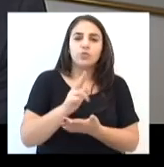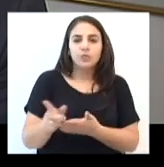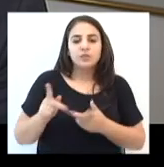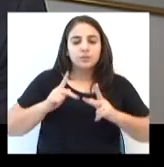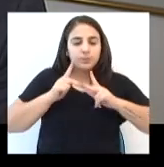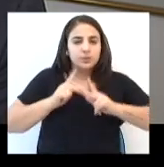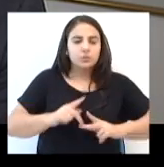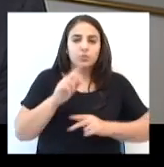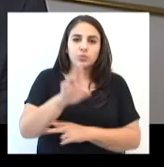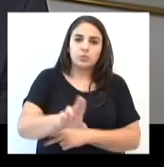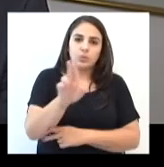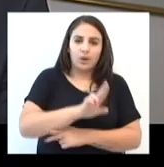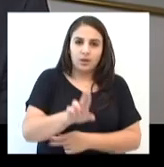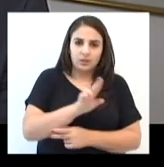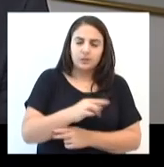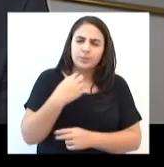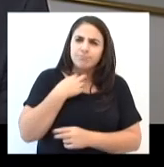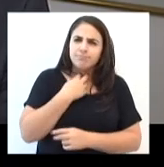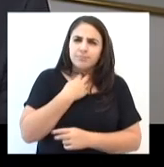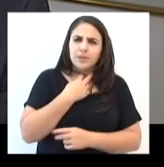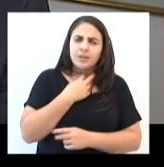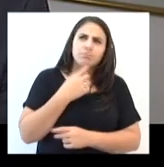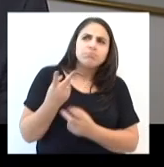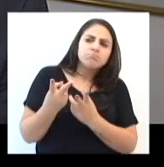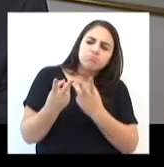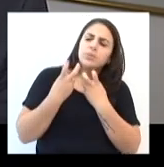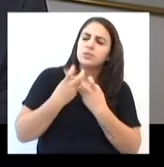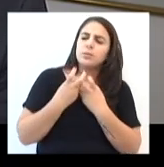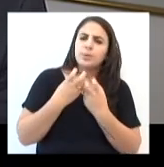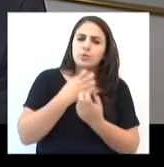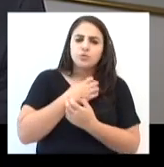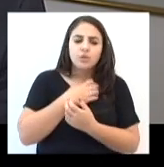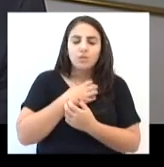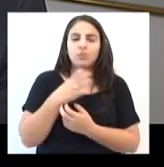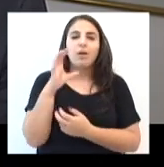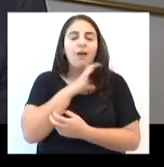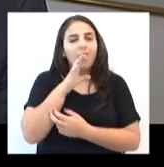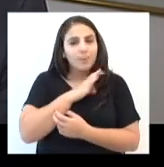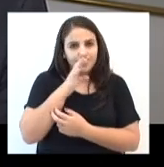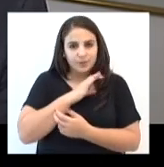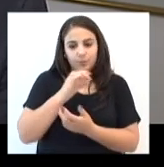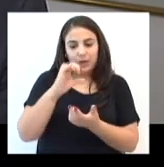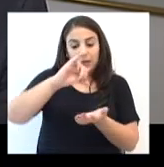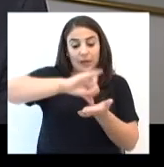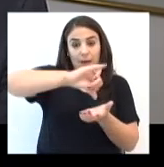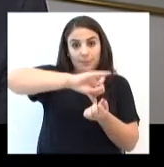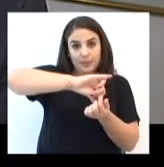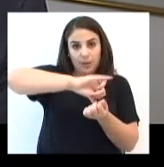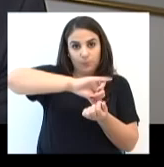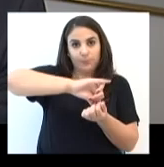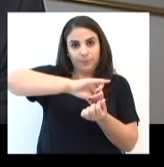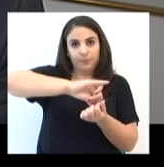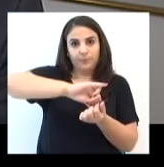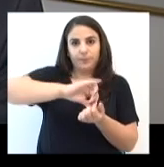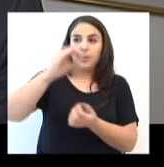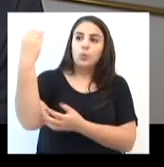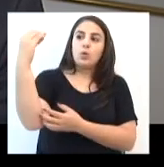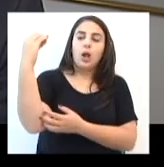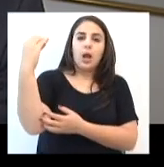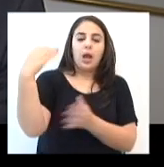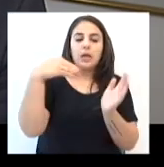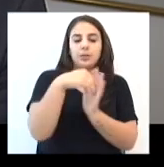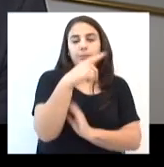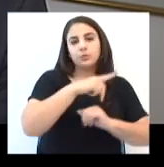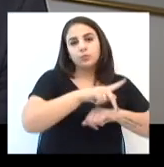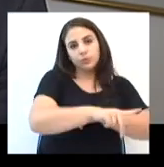empresários, usuários, né, que viram um meio de transporte fácil, ágil para a capital gaúcha e que permite, então, a partir